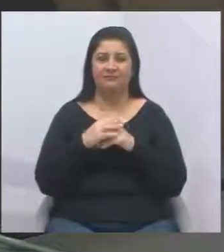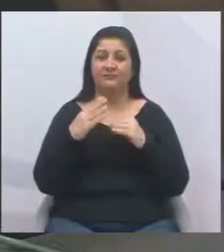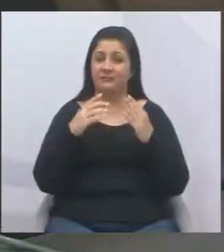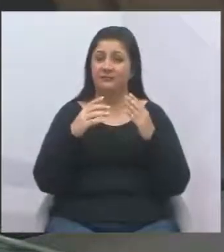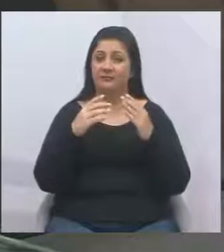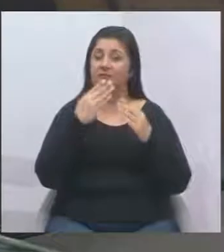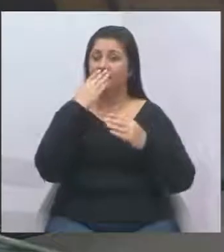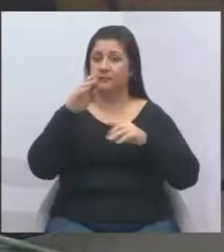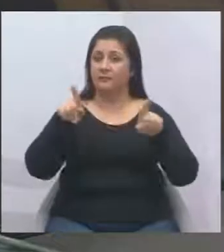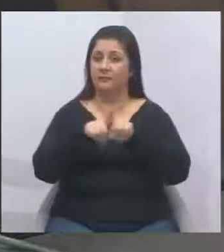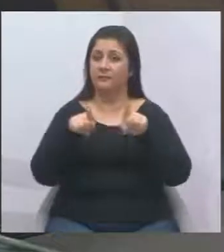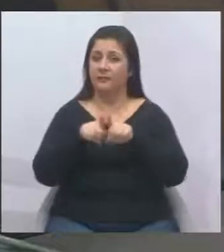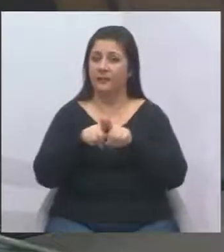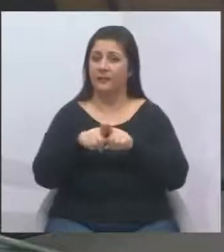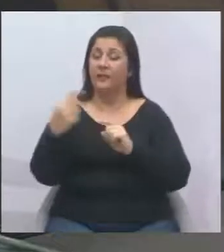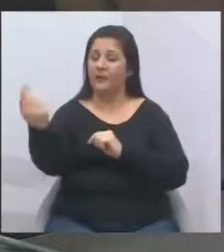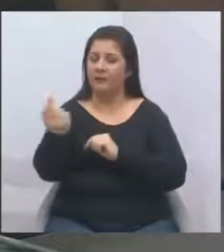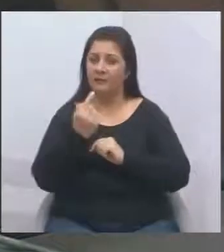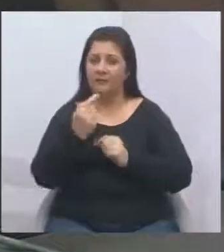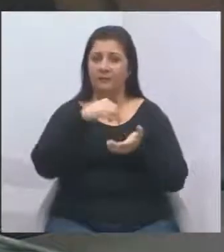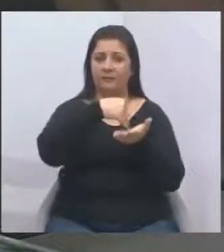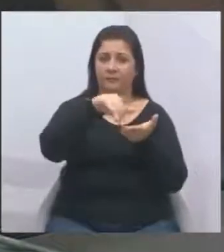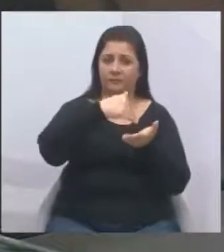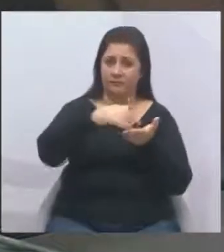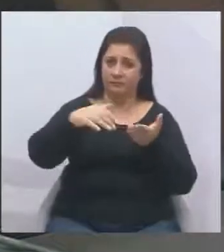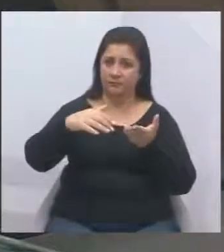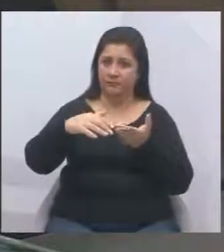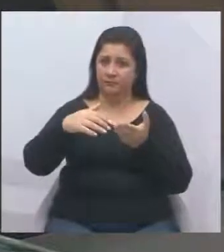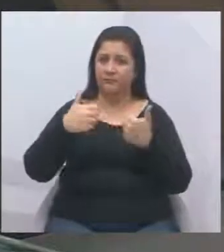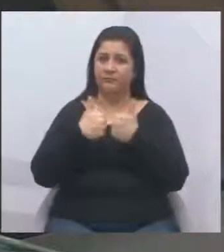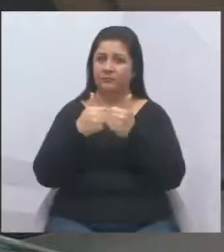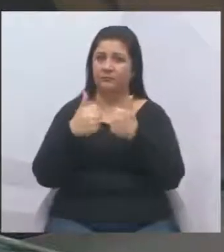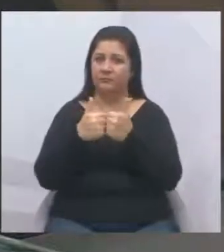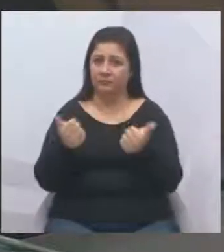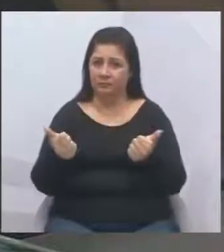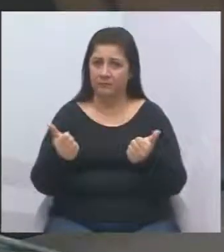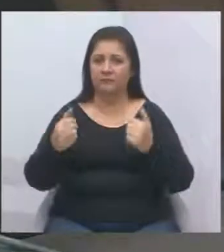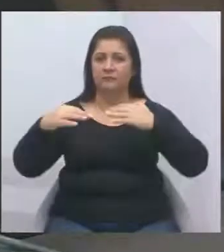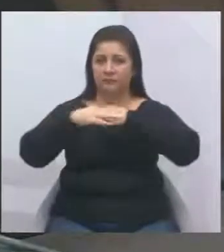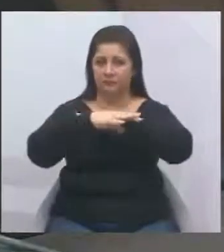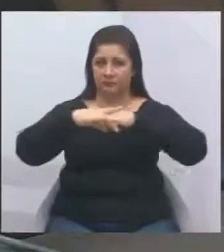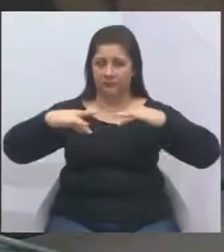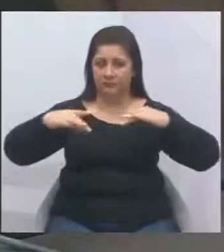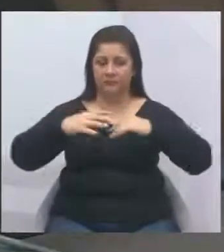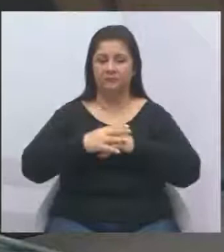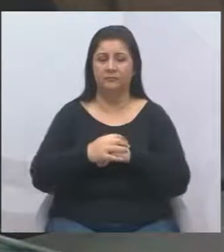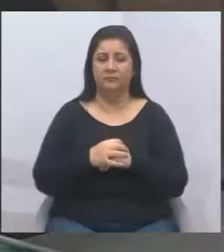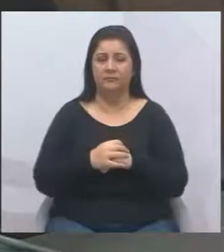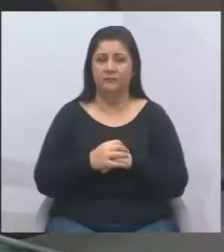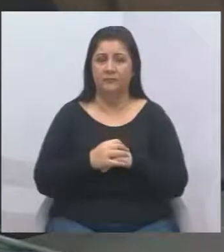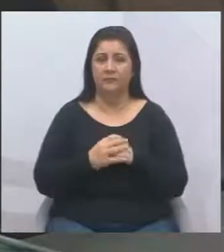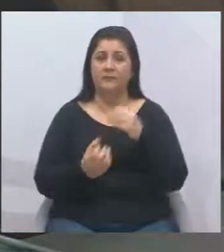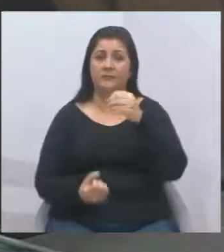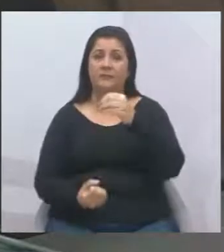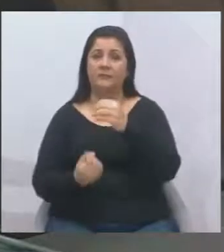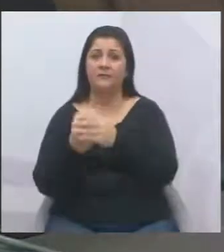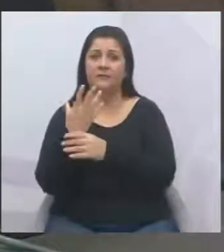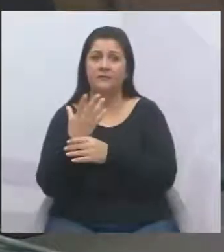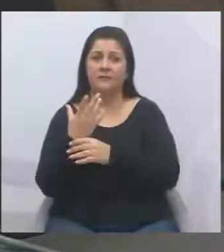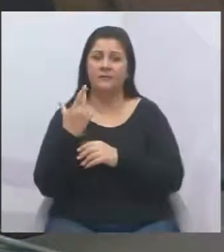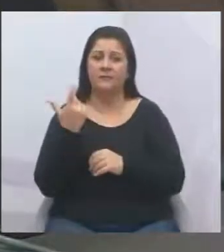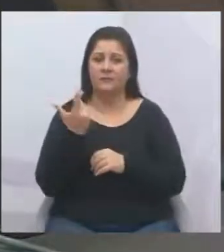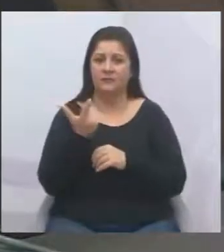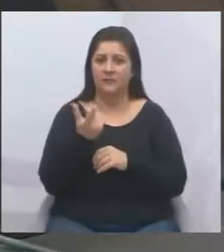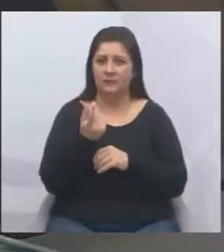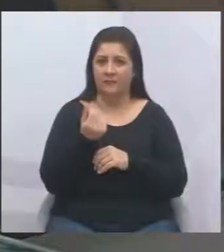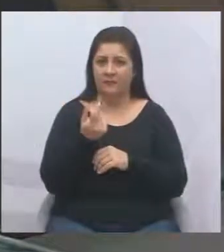proposta também vinda pelo secretário de Transporte Urbano, de Mobilidade Urbana, da criação de um fundo para o